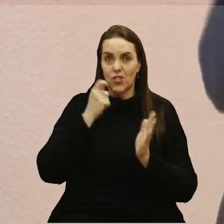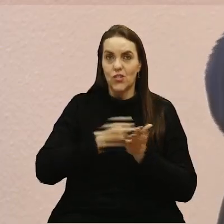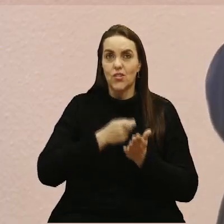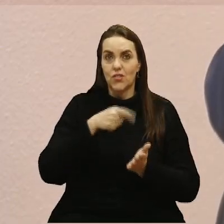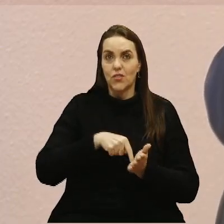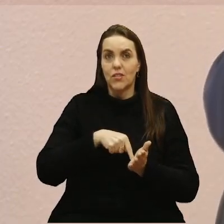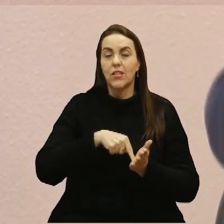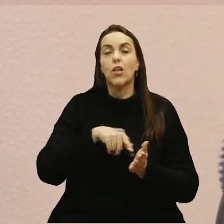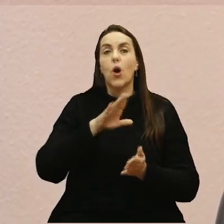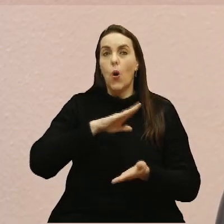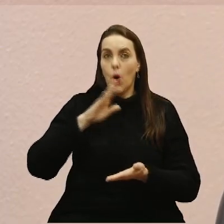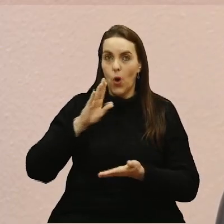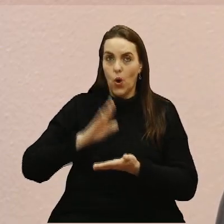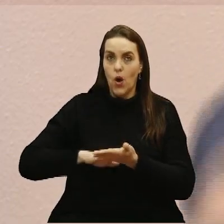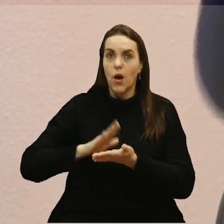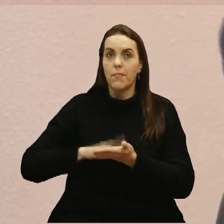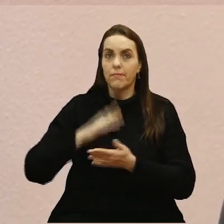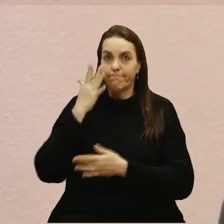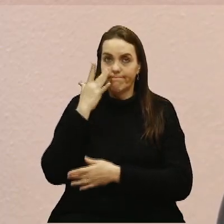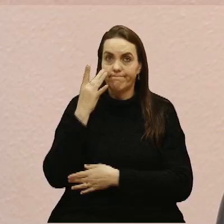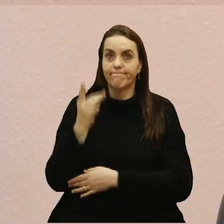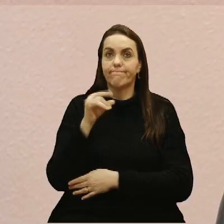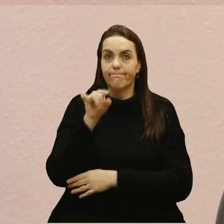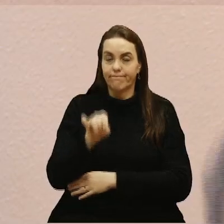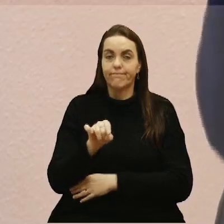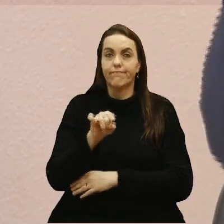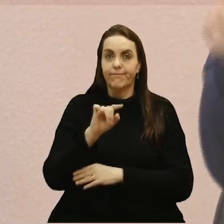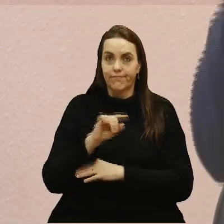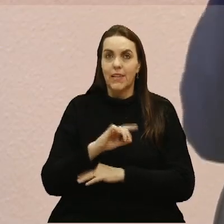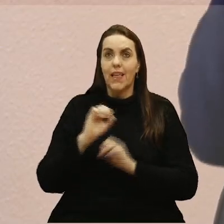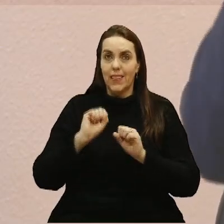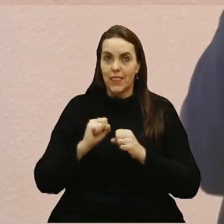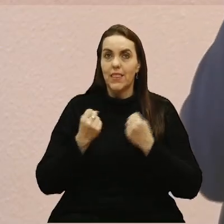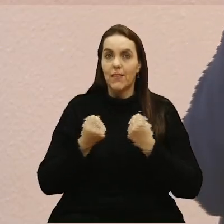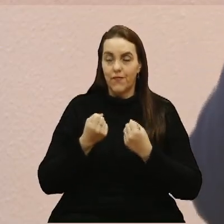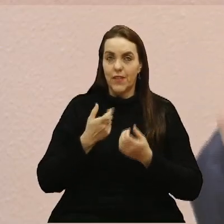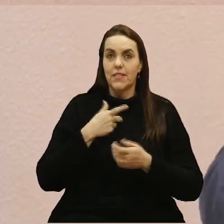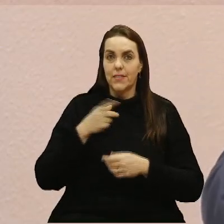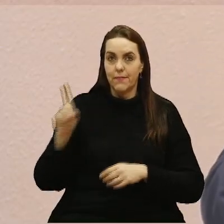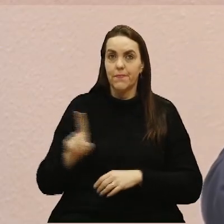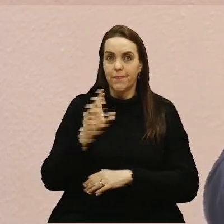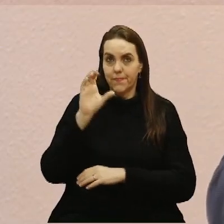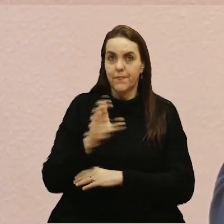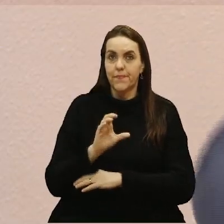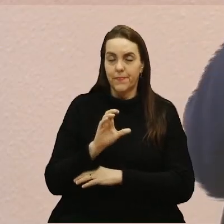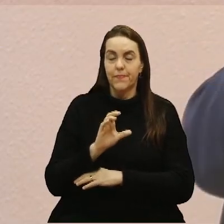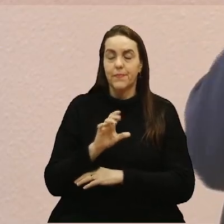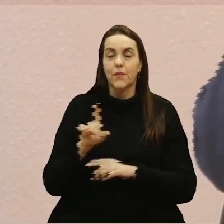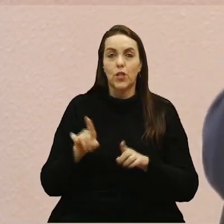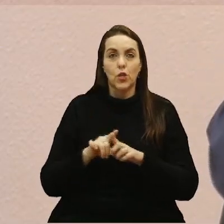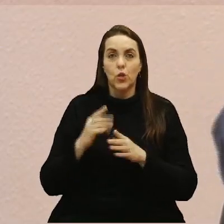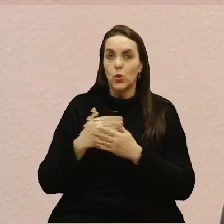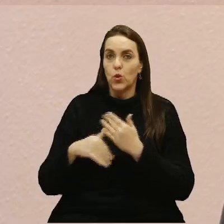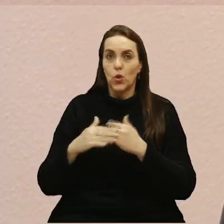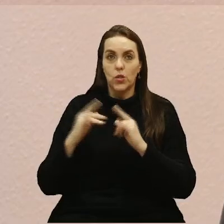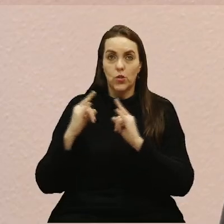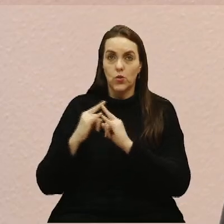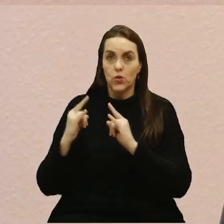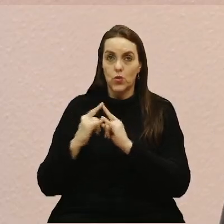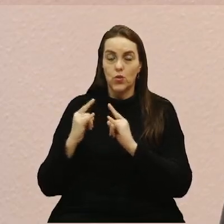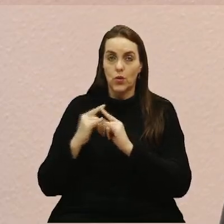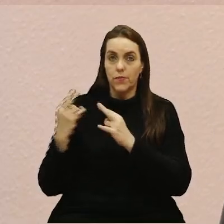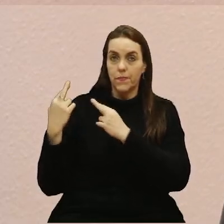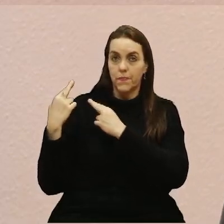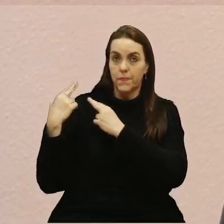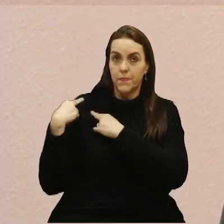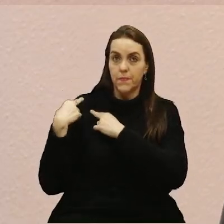e cobramos da defesa do consumidor e dos órgãos competentes todos os problemas que